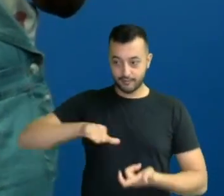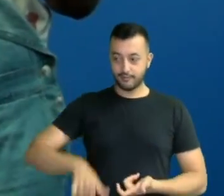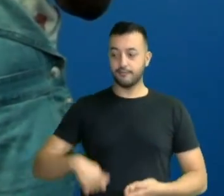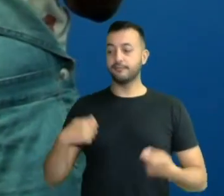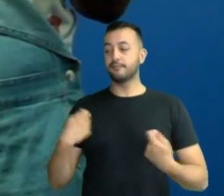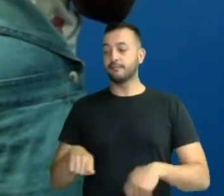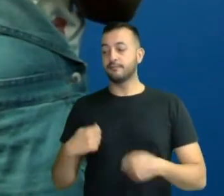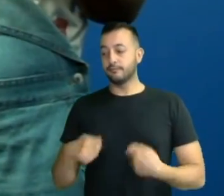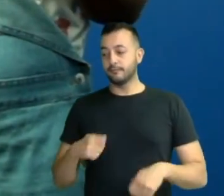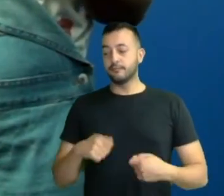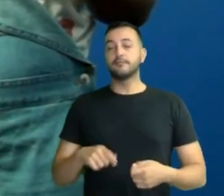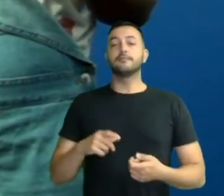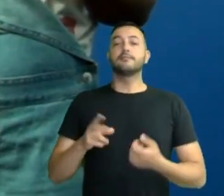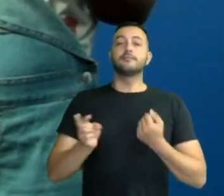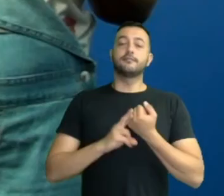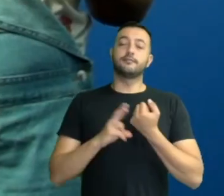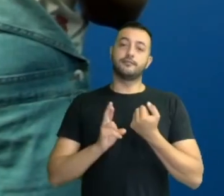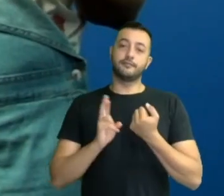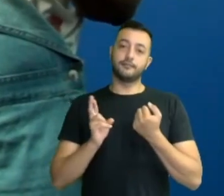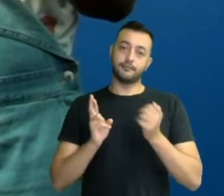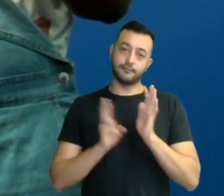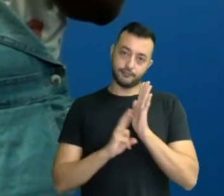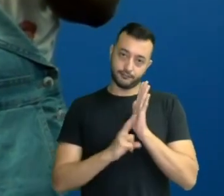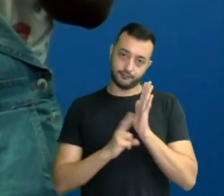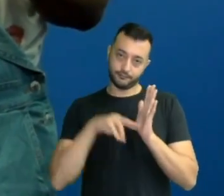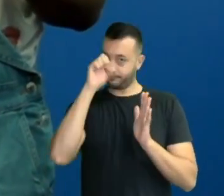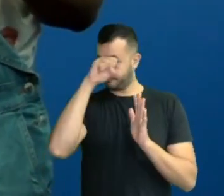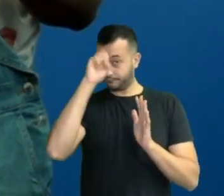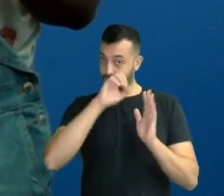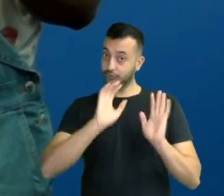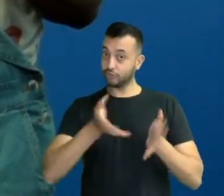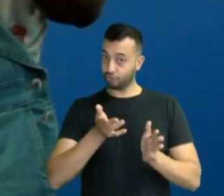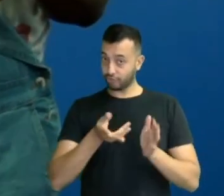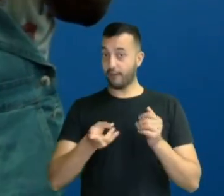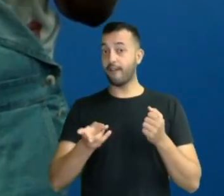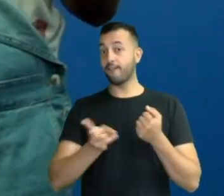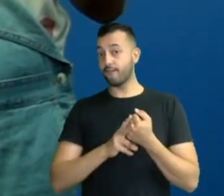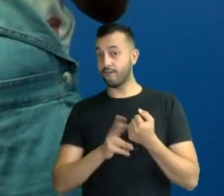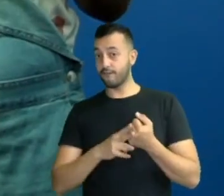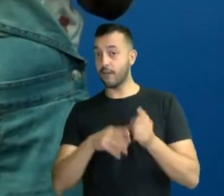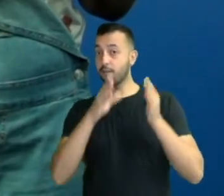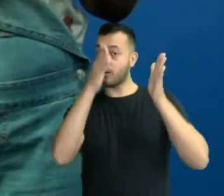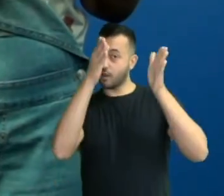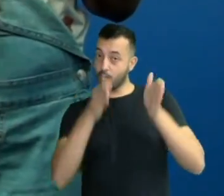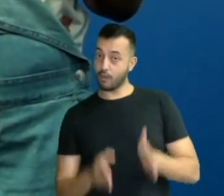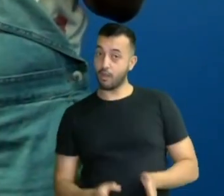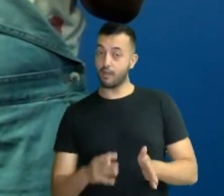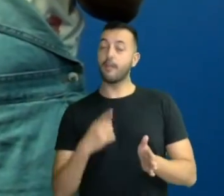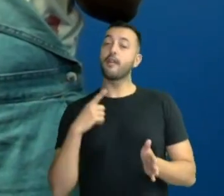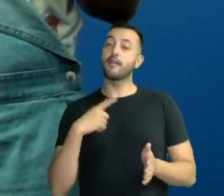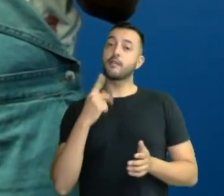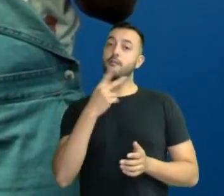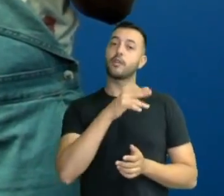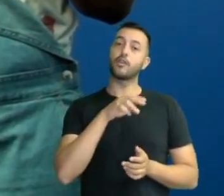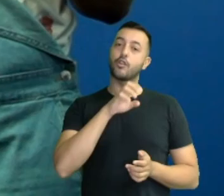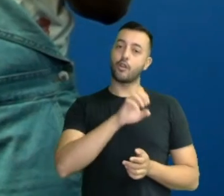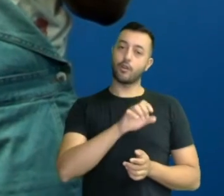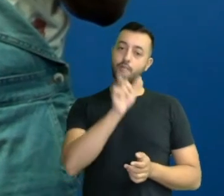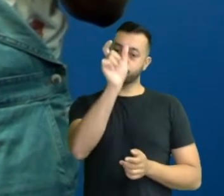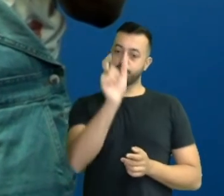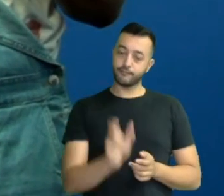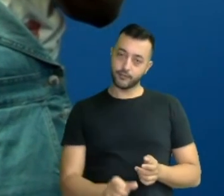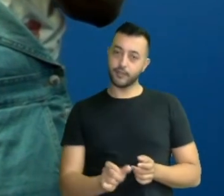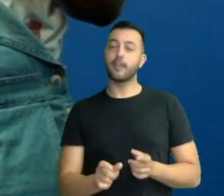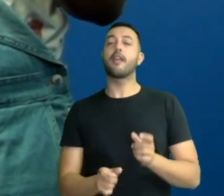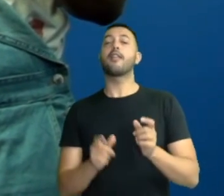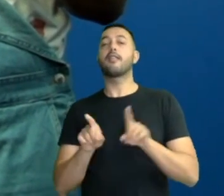gente usar aquela regrinha que a gente aprendeu na aula de verbos regulares. A gente coloca os pronomes, coloca a raiz do